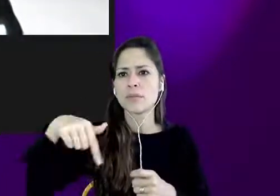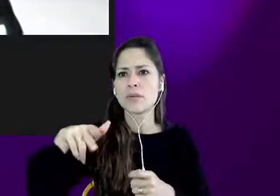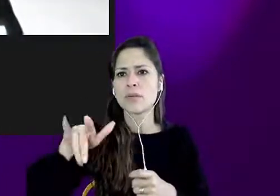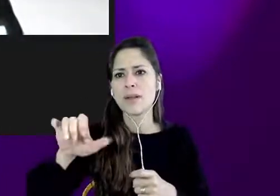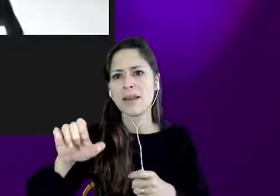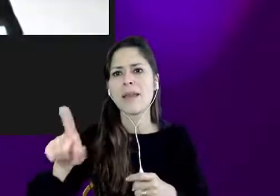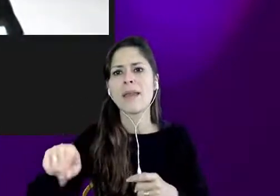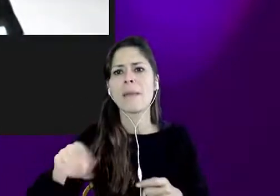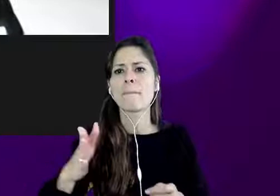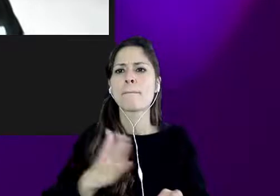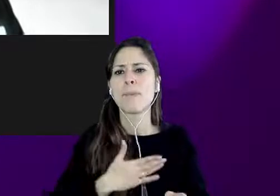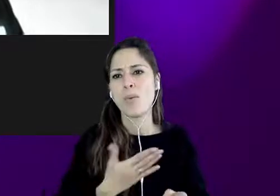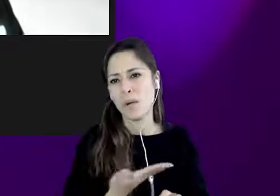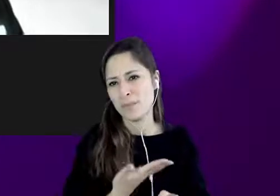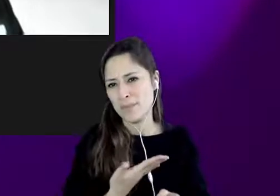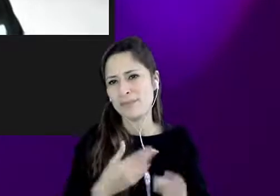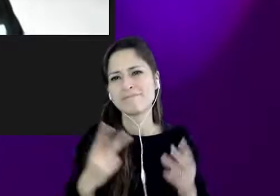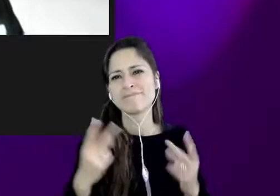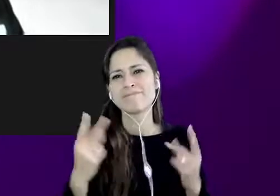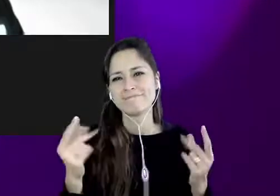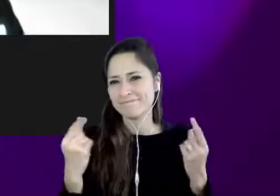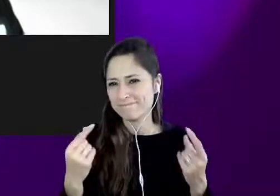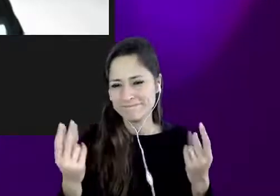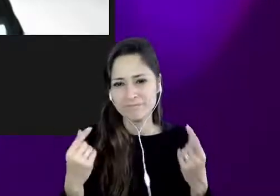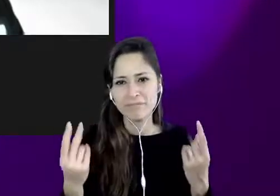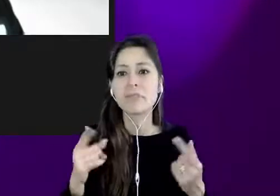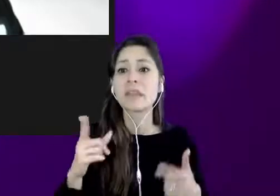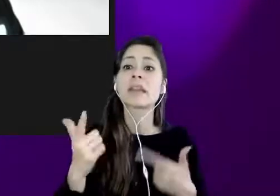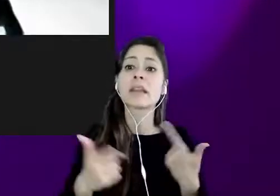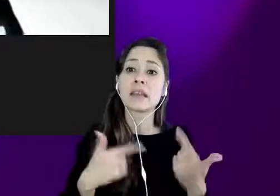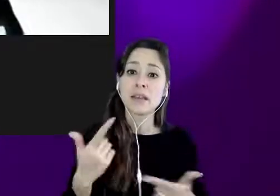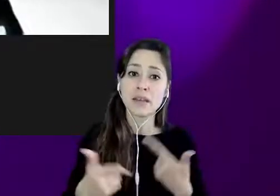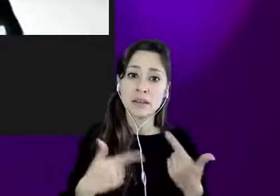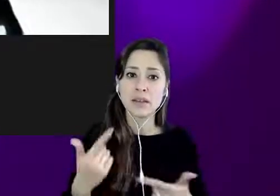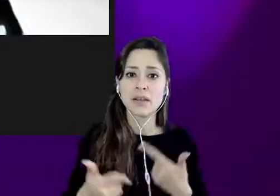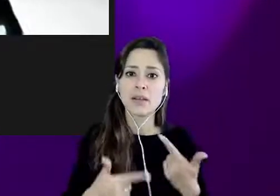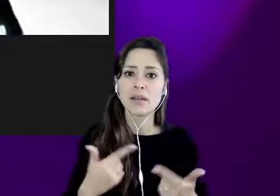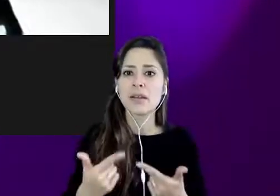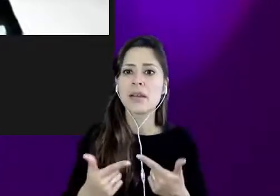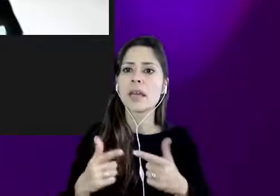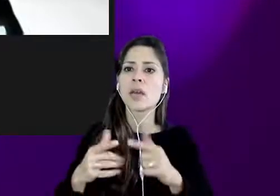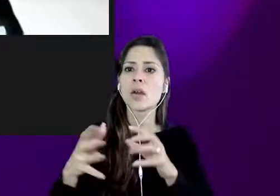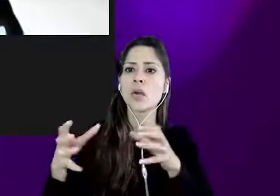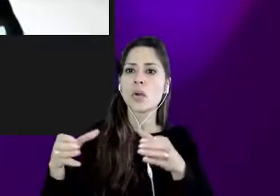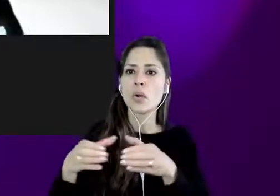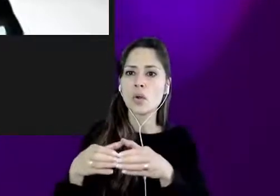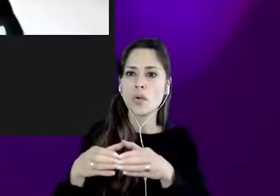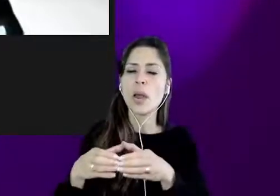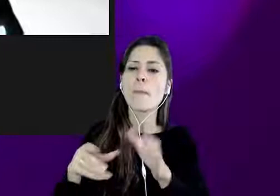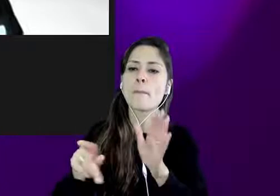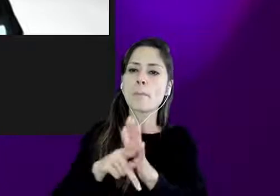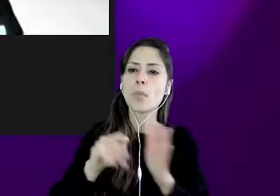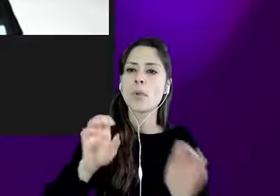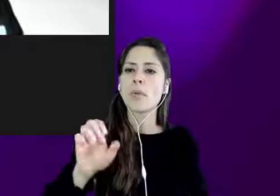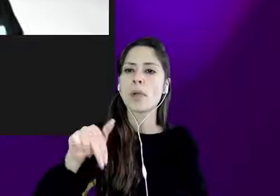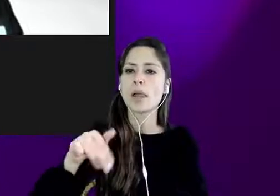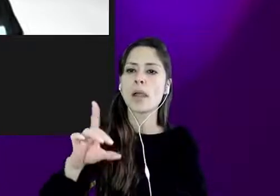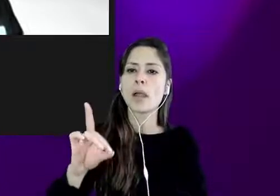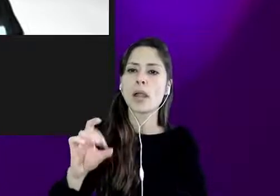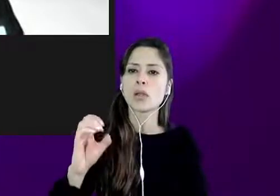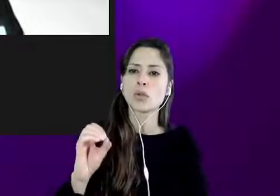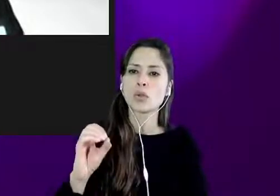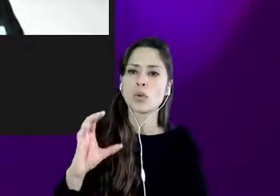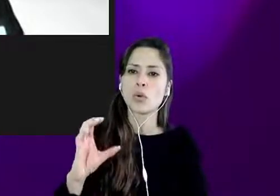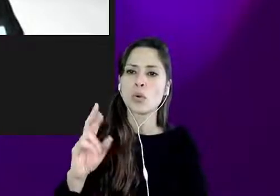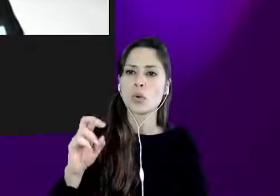division of reproductive endocrinology and fertility at the University of Miami, and he has lots of